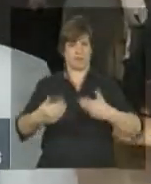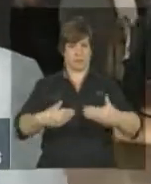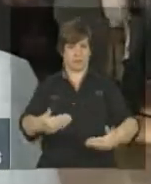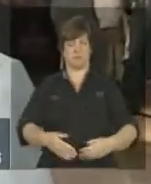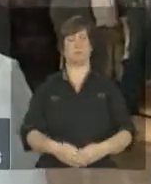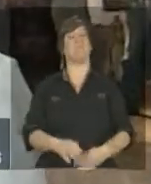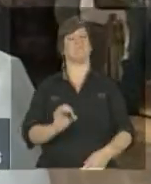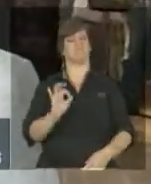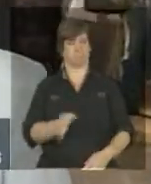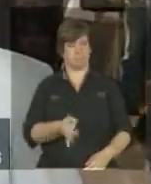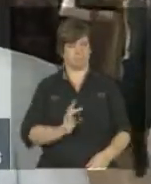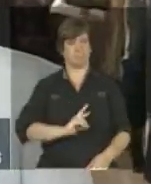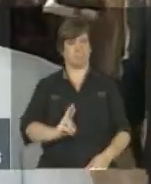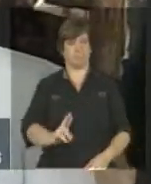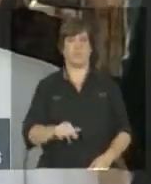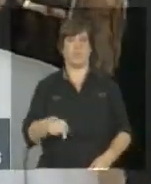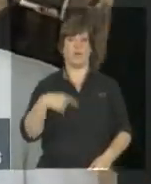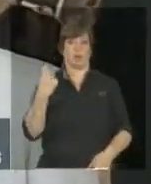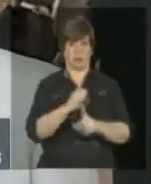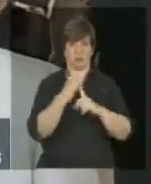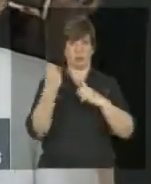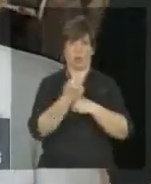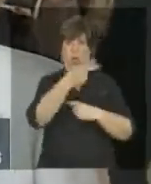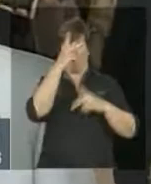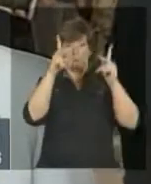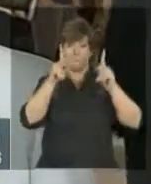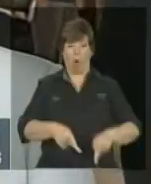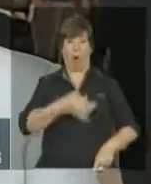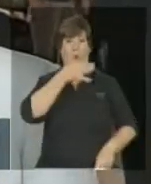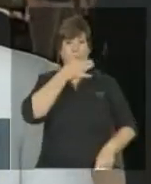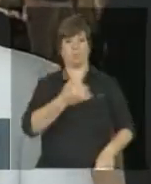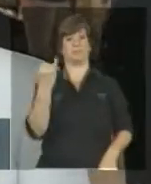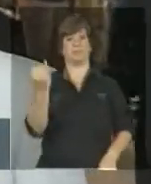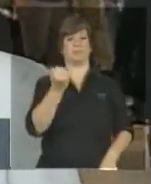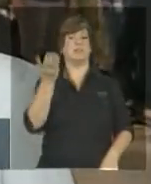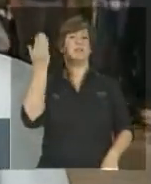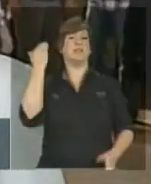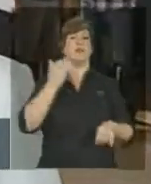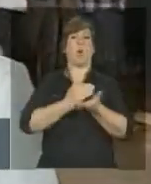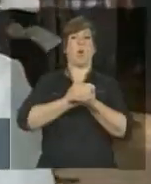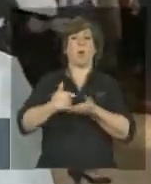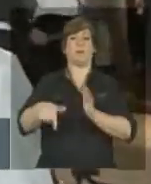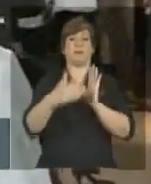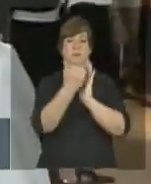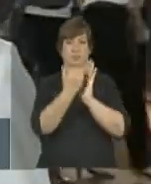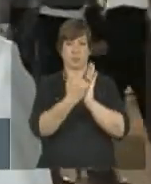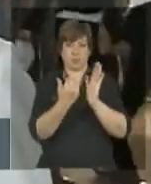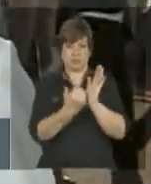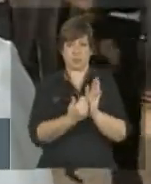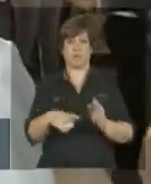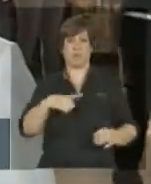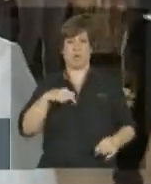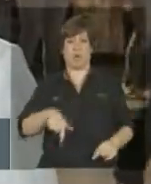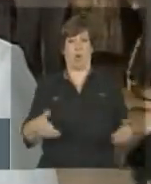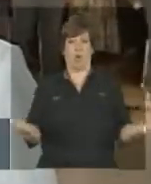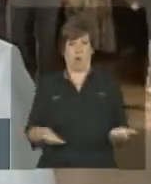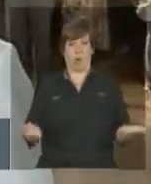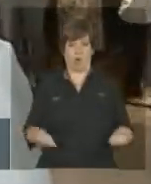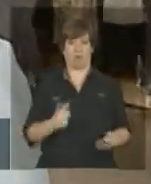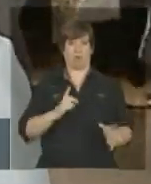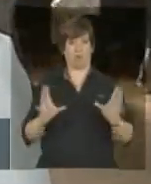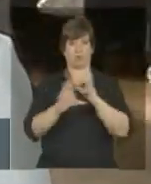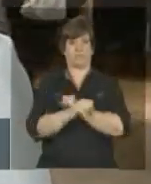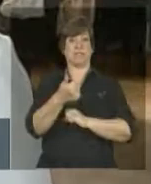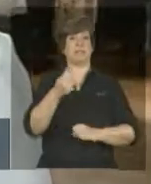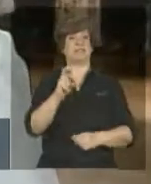processo? Sem dúvida. A sociedade civil no Brasil, desde o princípio deste programa, que hoje registramos 15